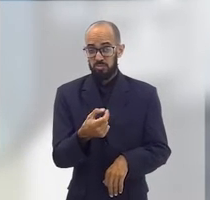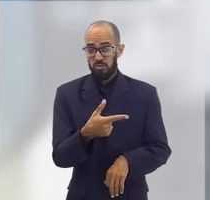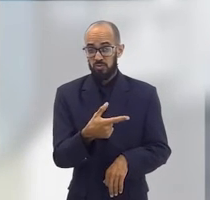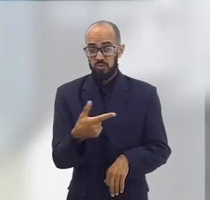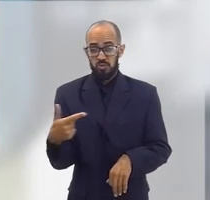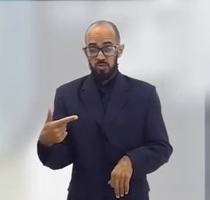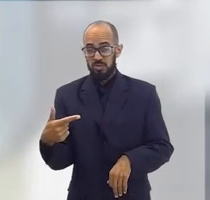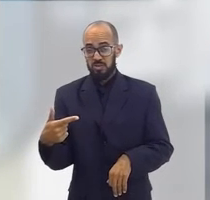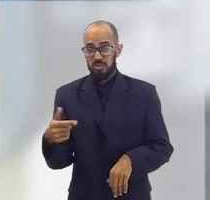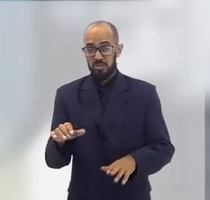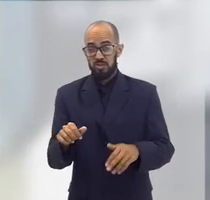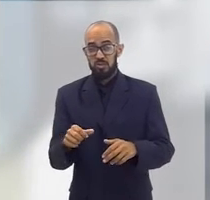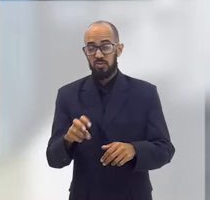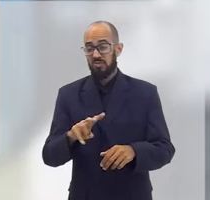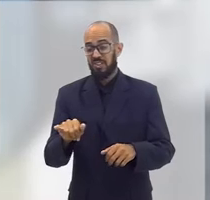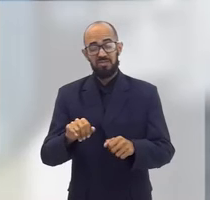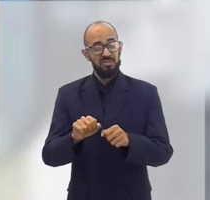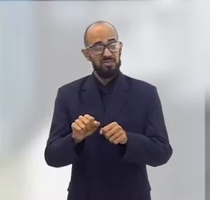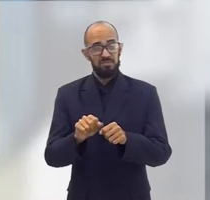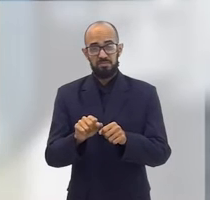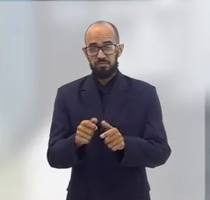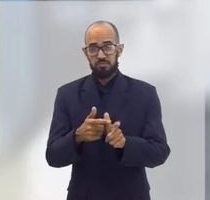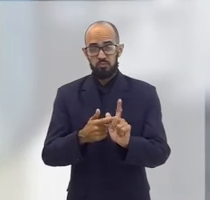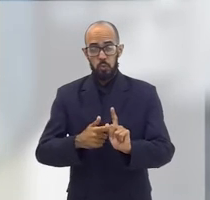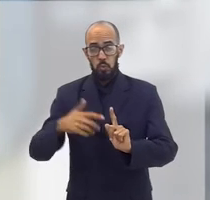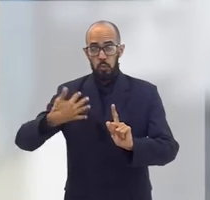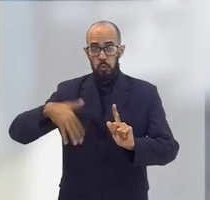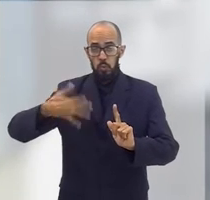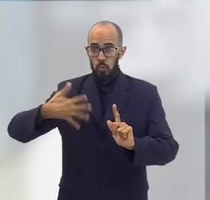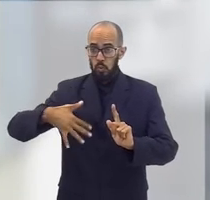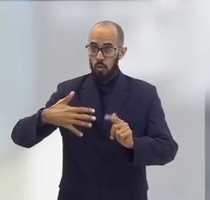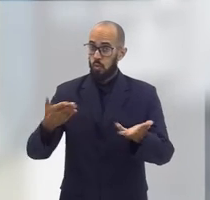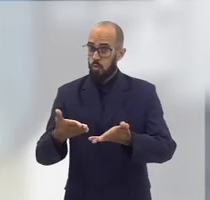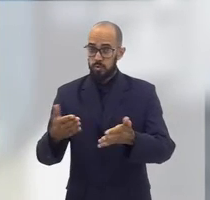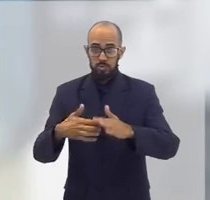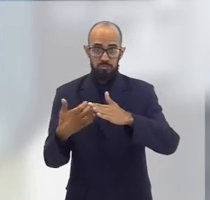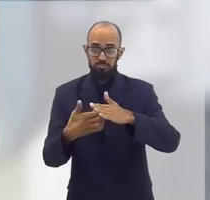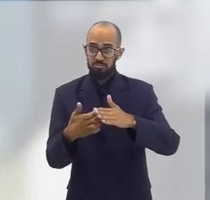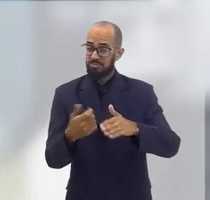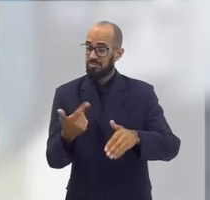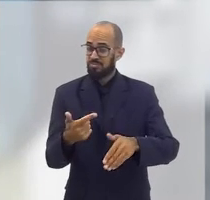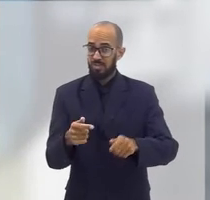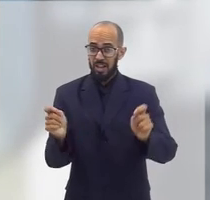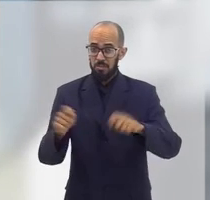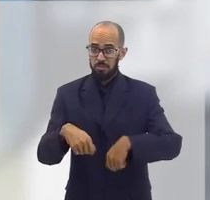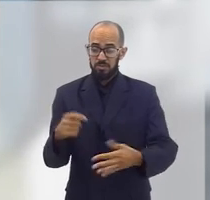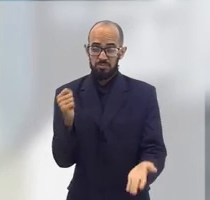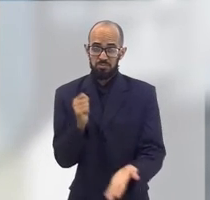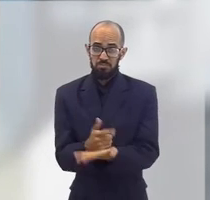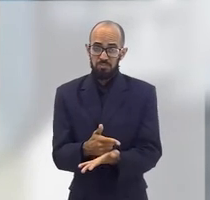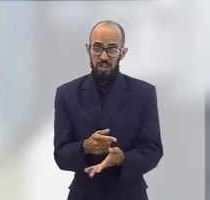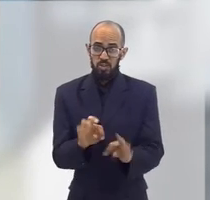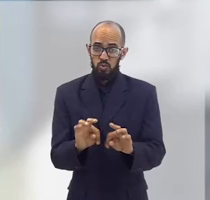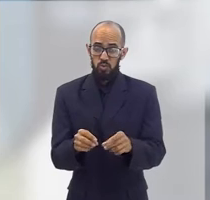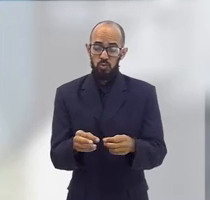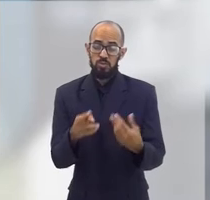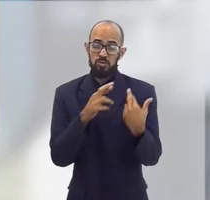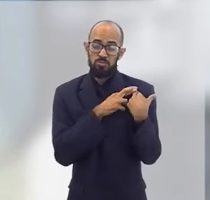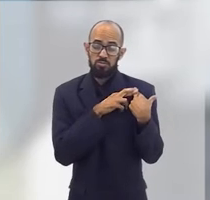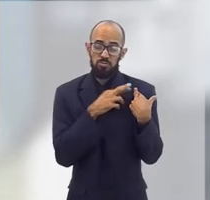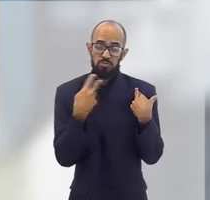muito significativamente o nível de endividamento das micro e pequenas empresas, que hoje já não tem mais caixa suficiente para